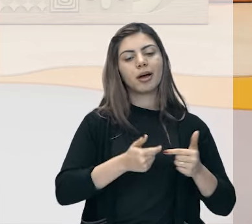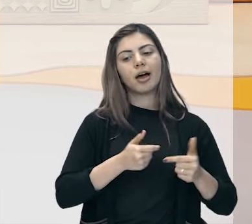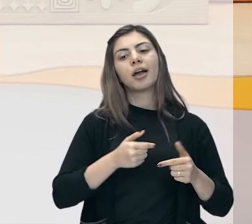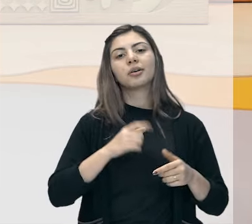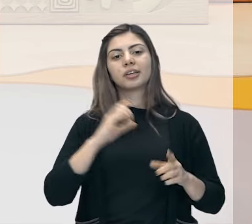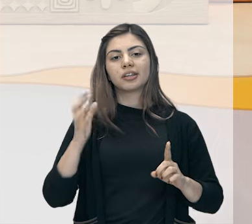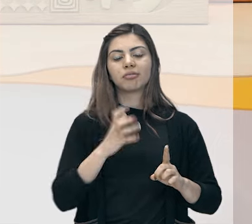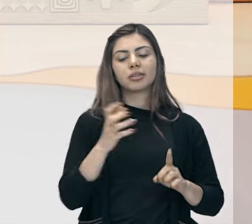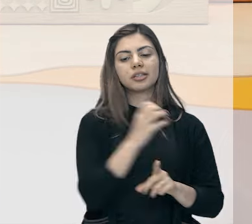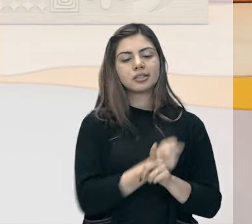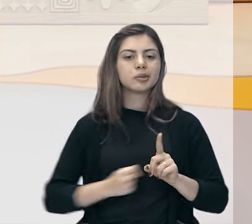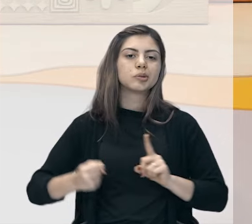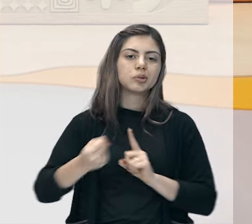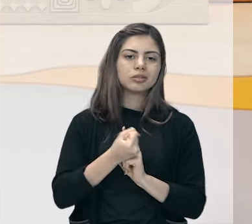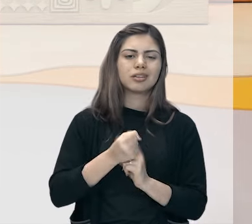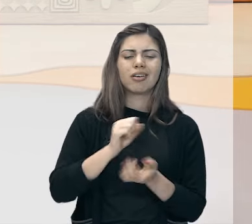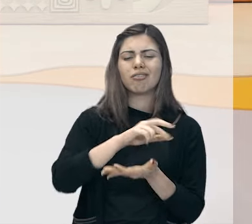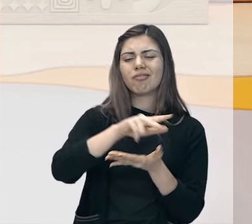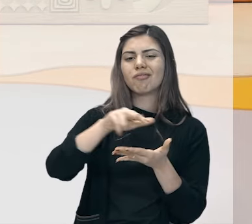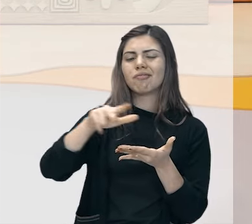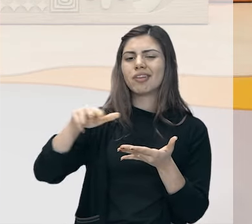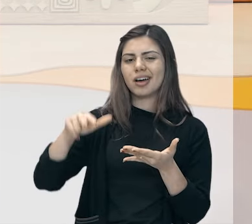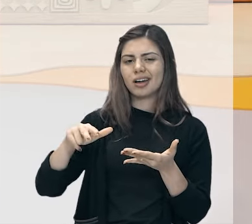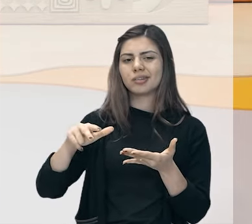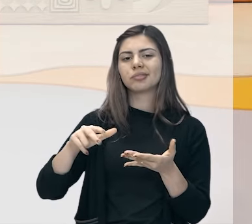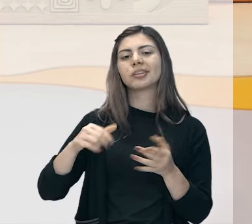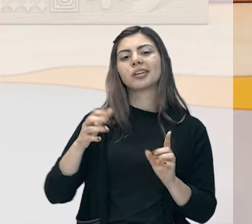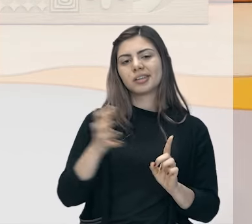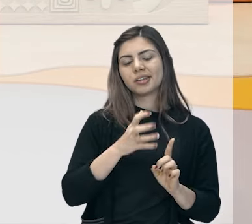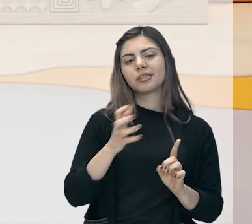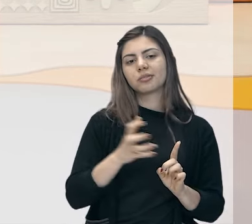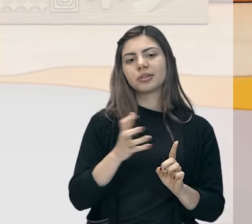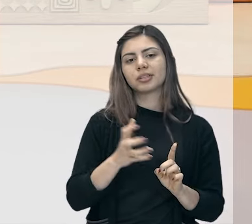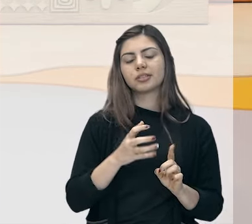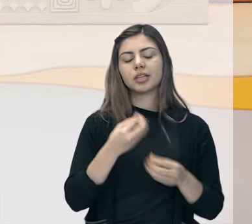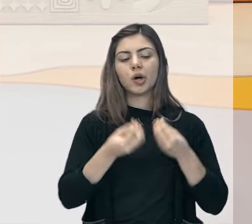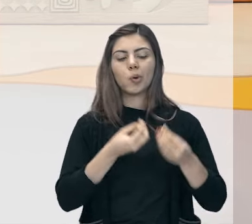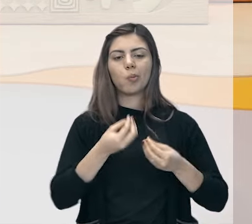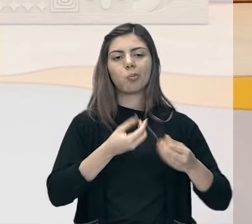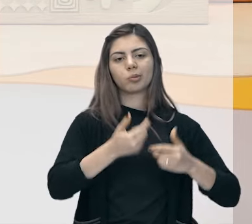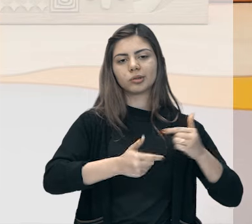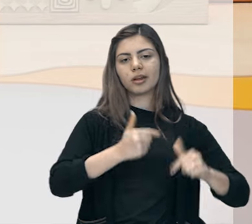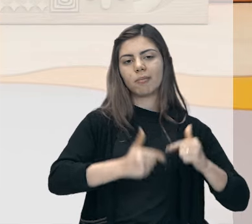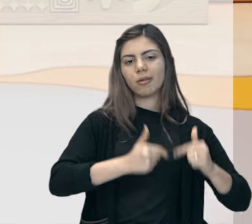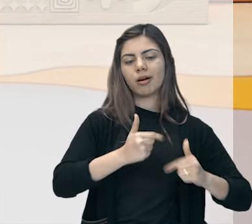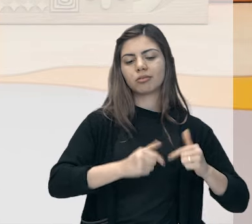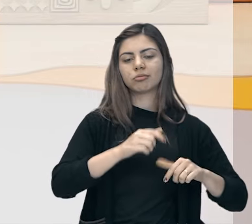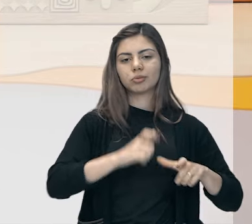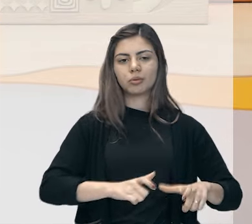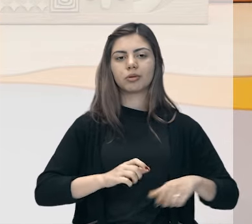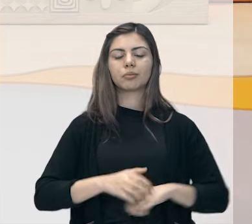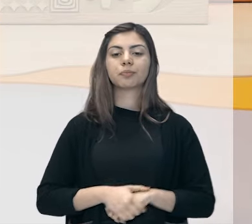sociais e vários outros fatores que vão contribuir. Aqui, olha só, para a gente ter uma ideia, as grandes